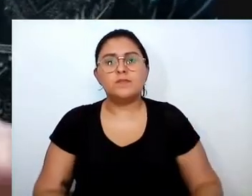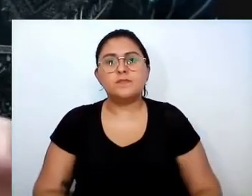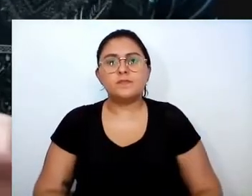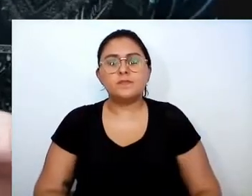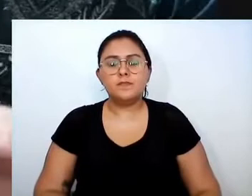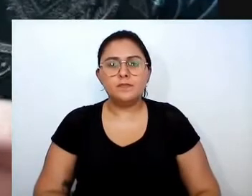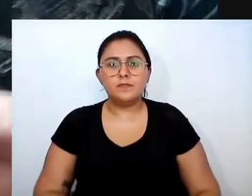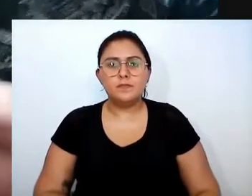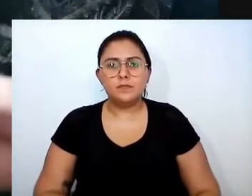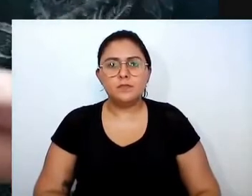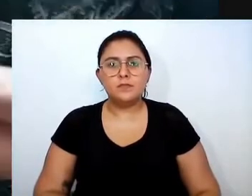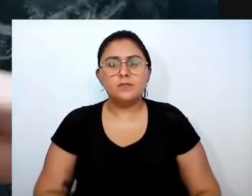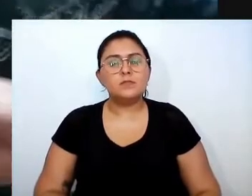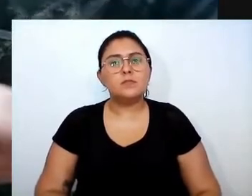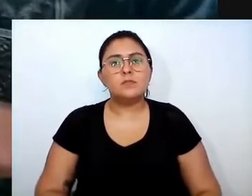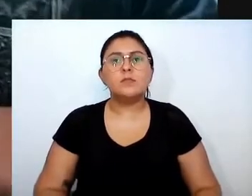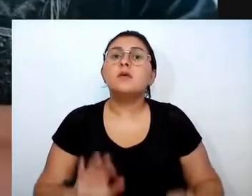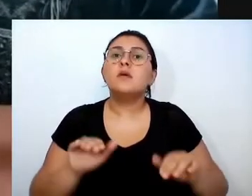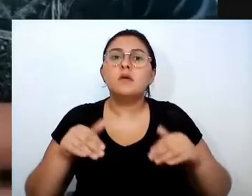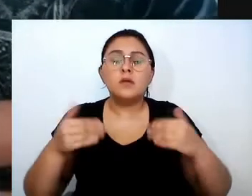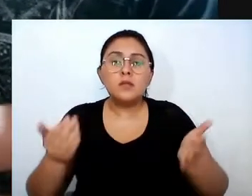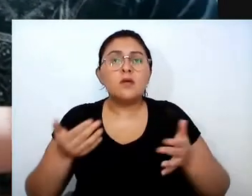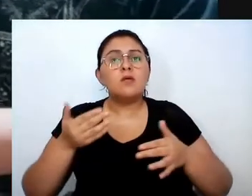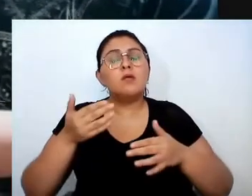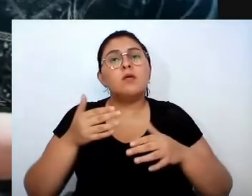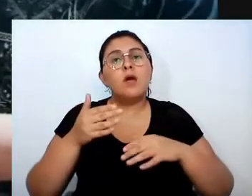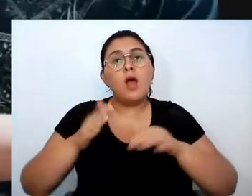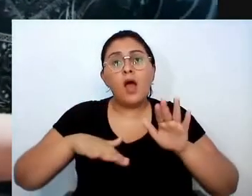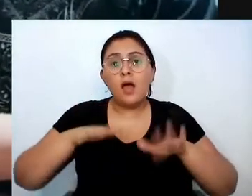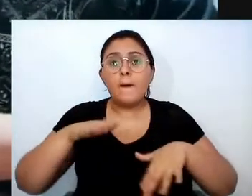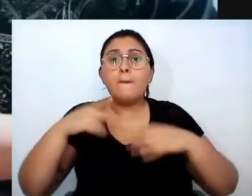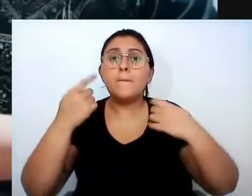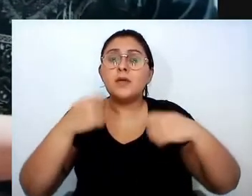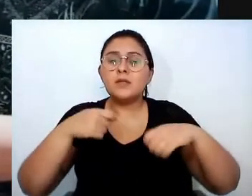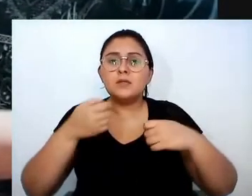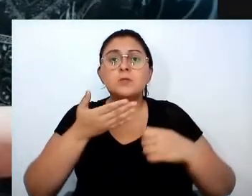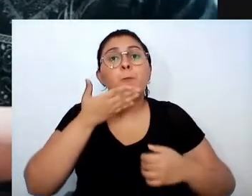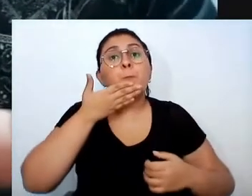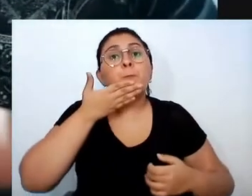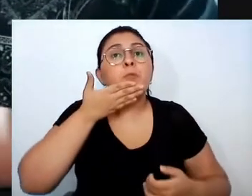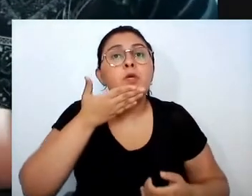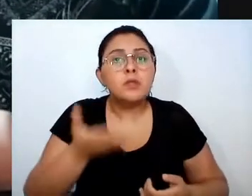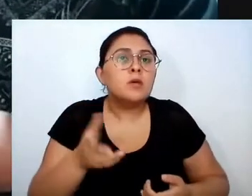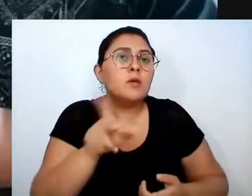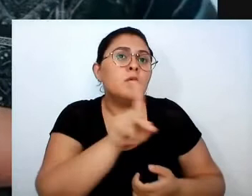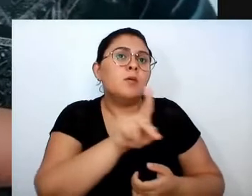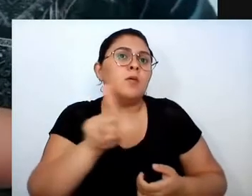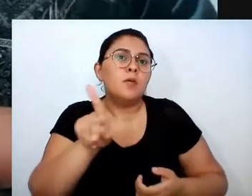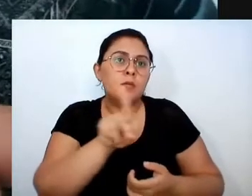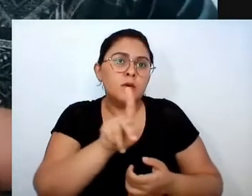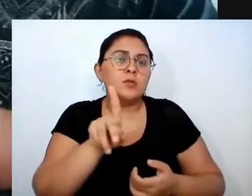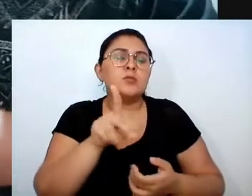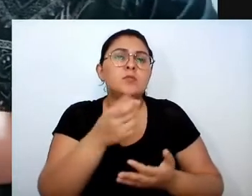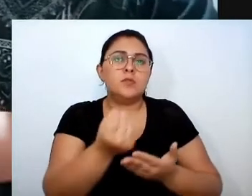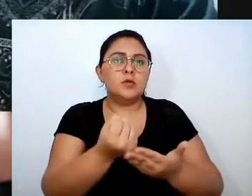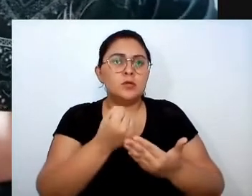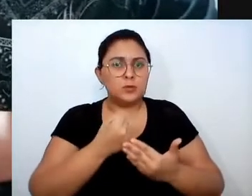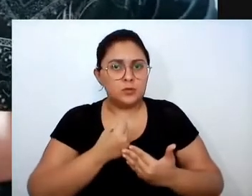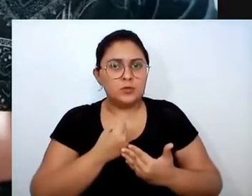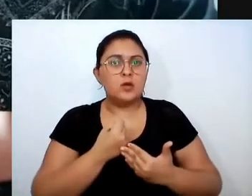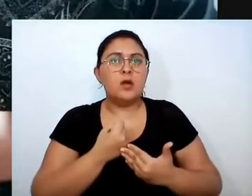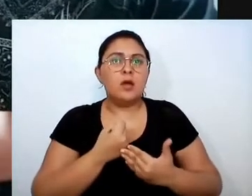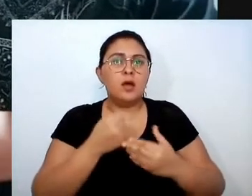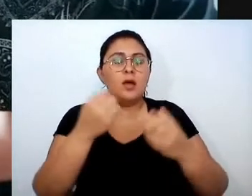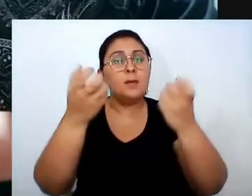musicografia, aí, às vezes eu tenho que recorrer ao meu professor para explicar que sinal é